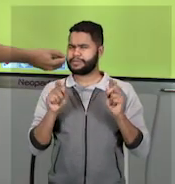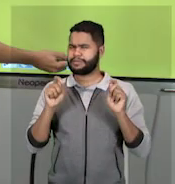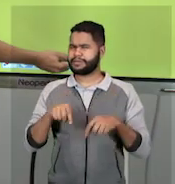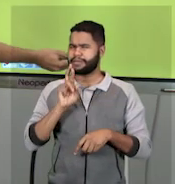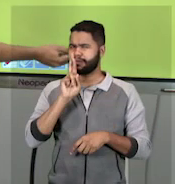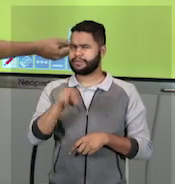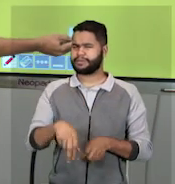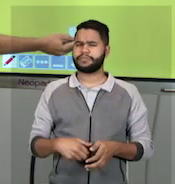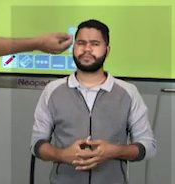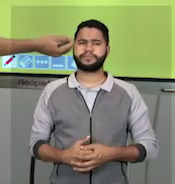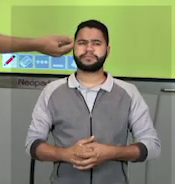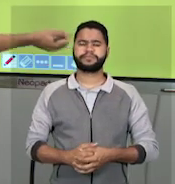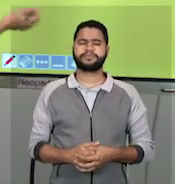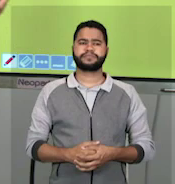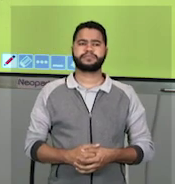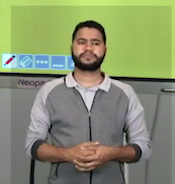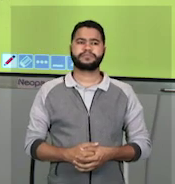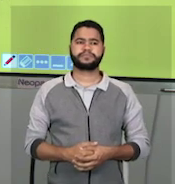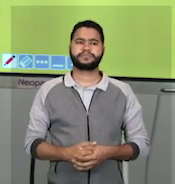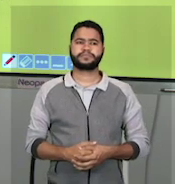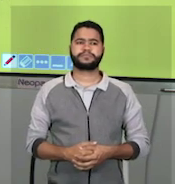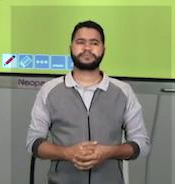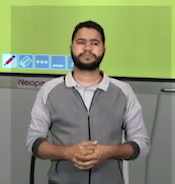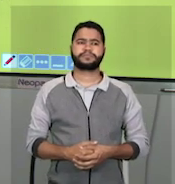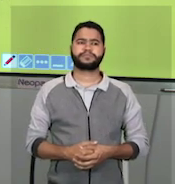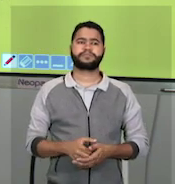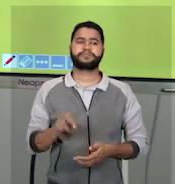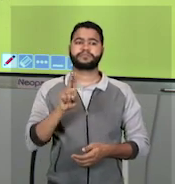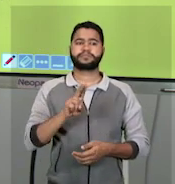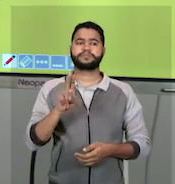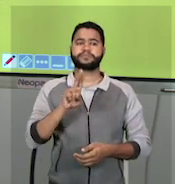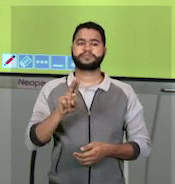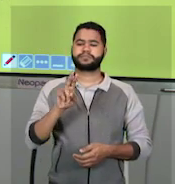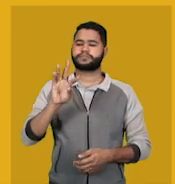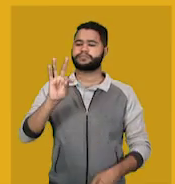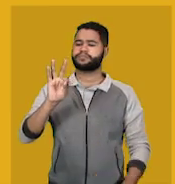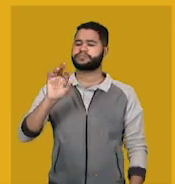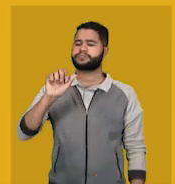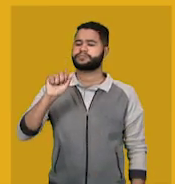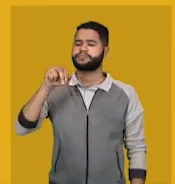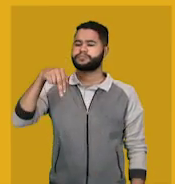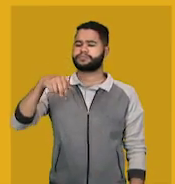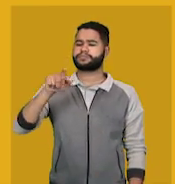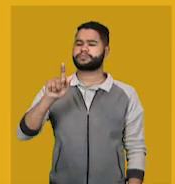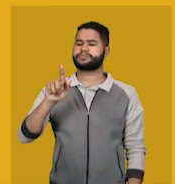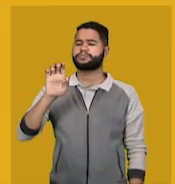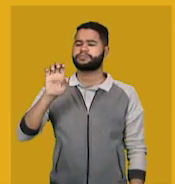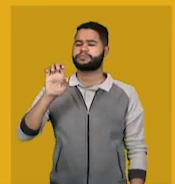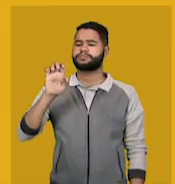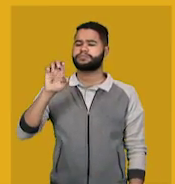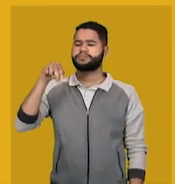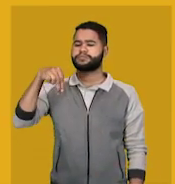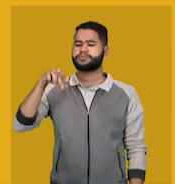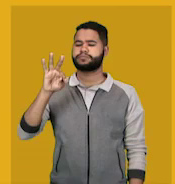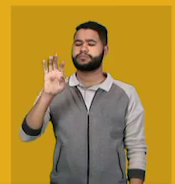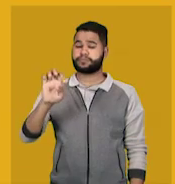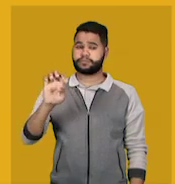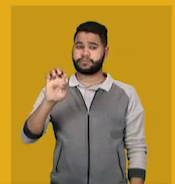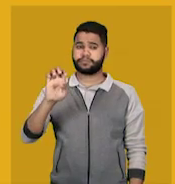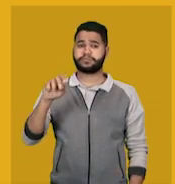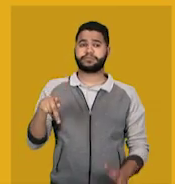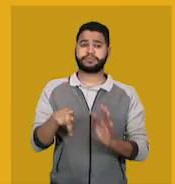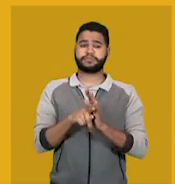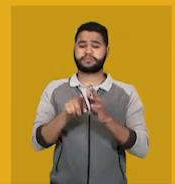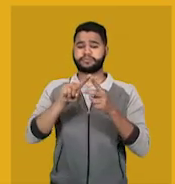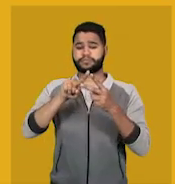ver? Então vamos utilizar então a tangente aqui. Tangente do meu ângulo C vai